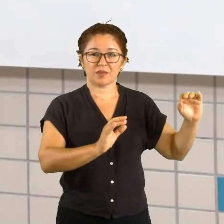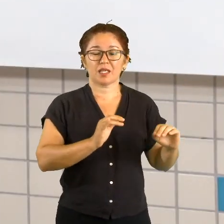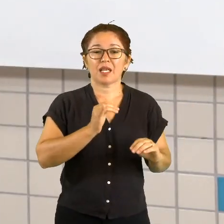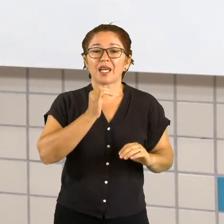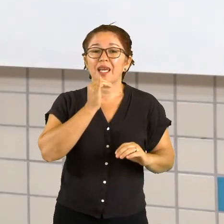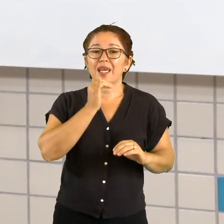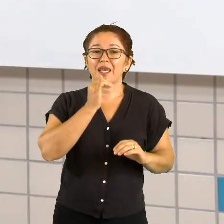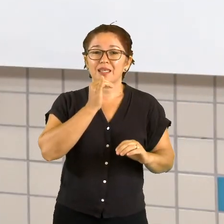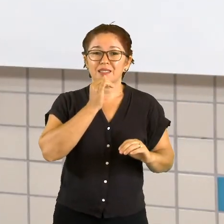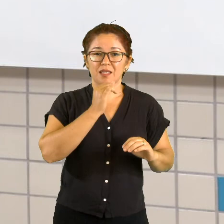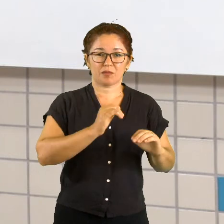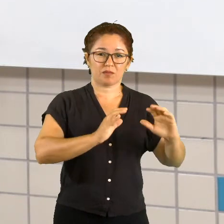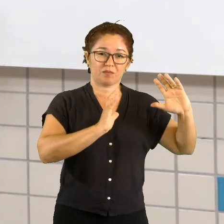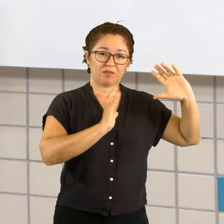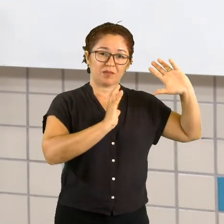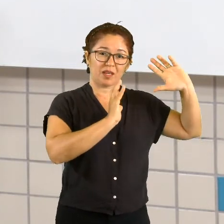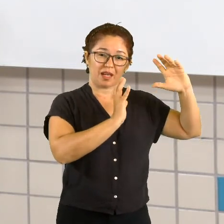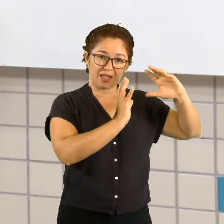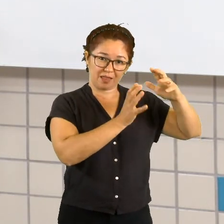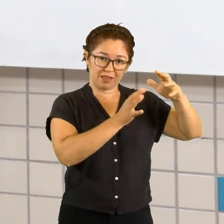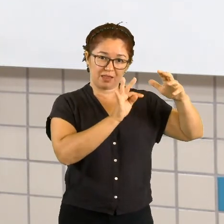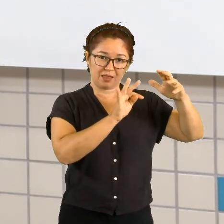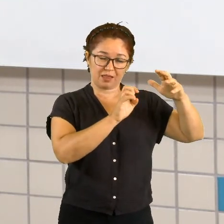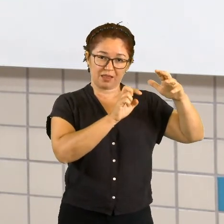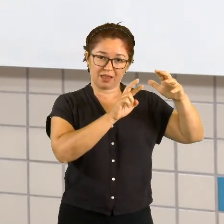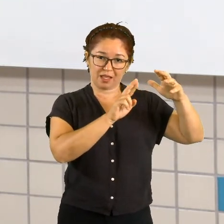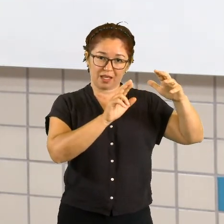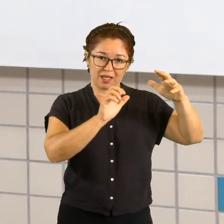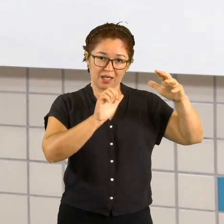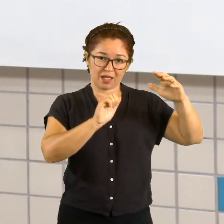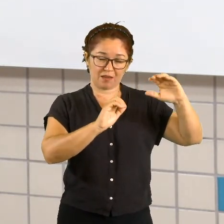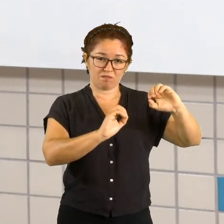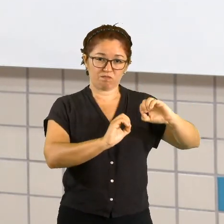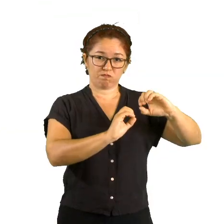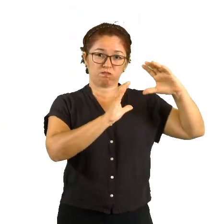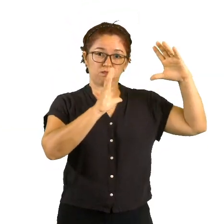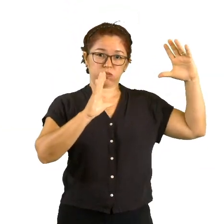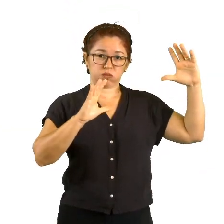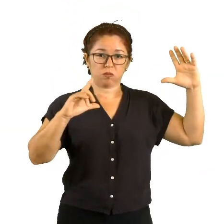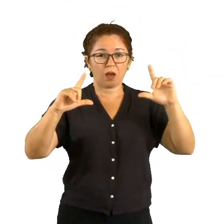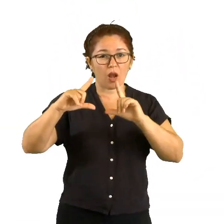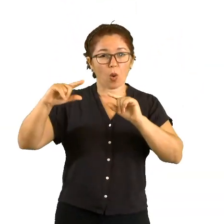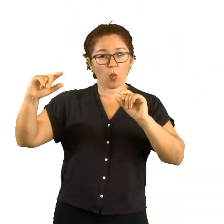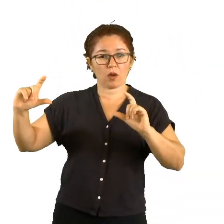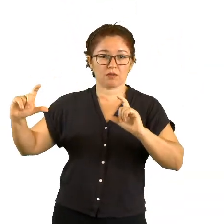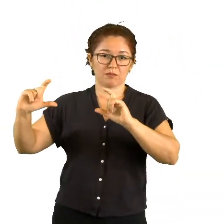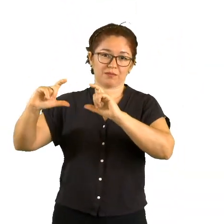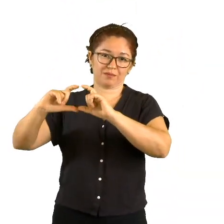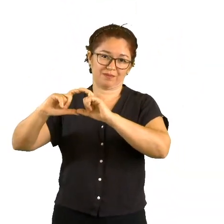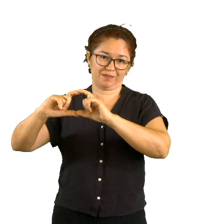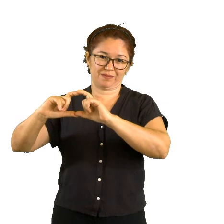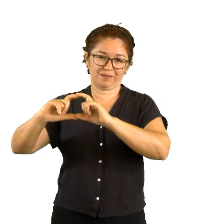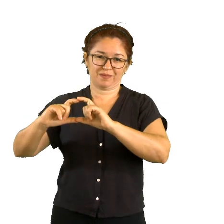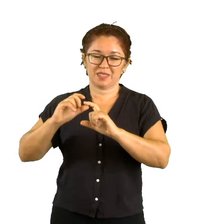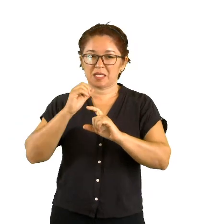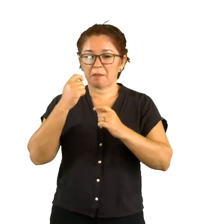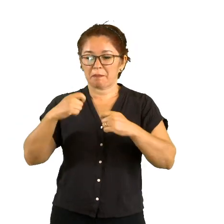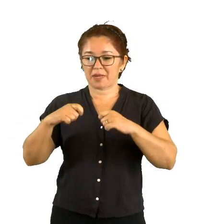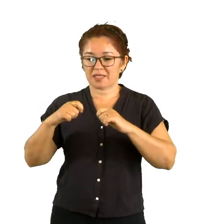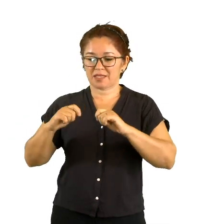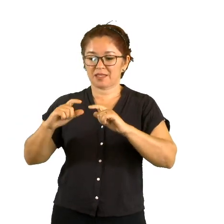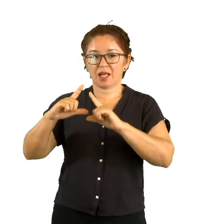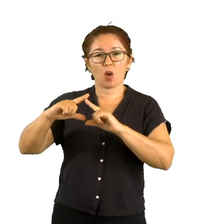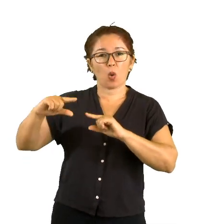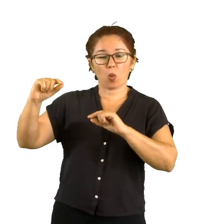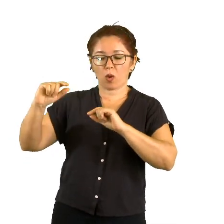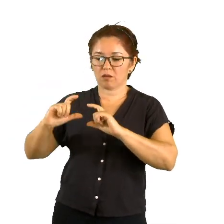Terra. Então, precisa de 4 luas para dar uma Terra. A distância da Terra até a